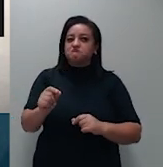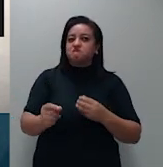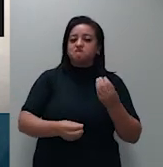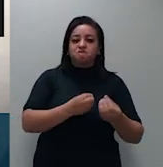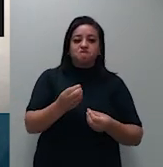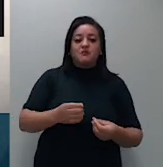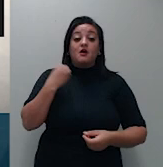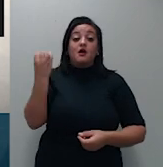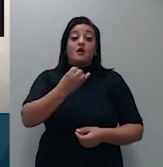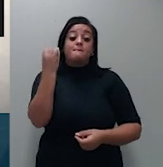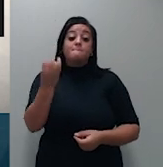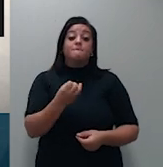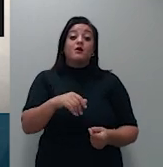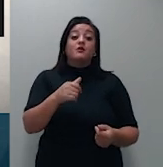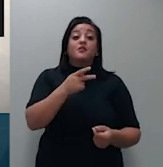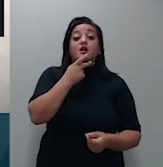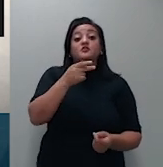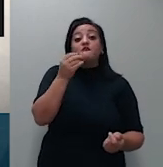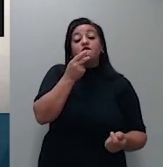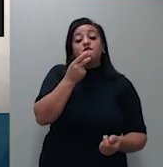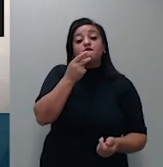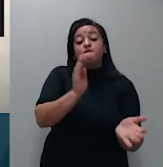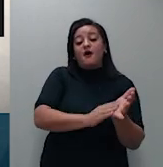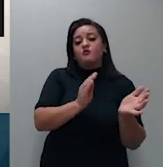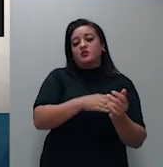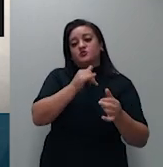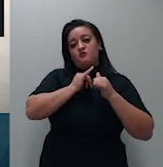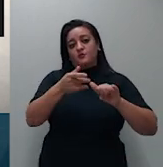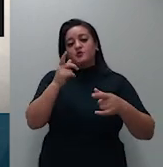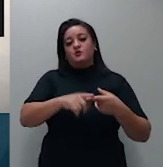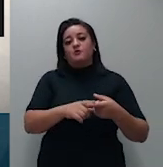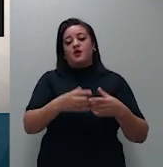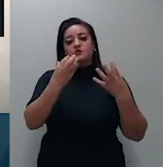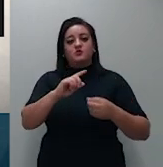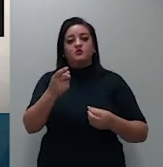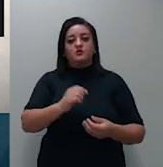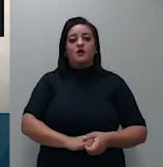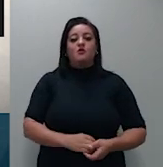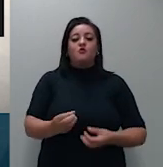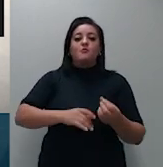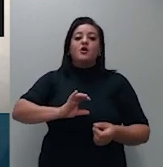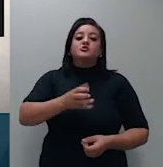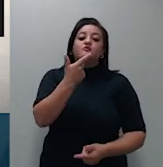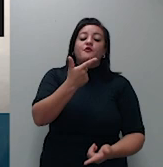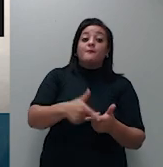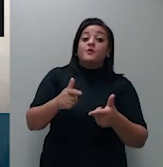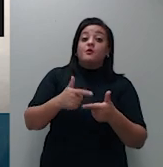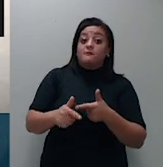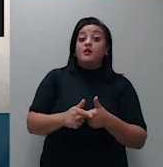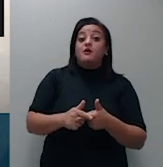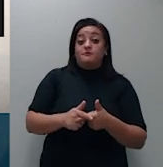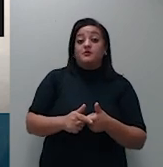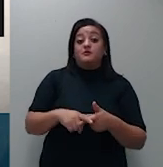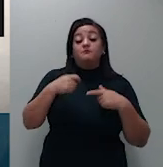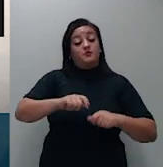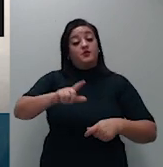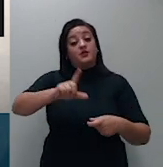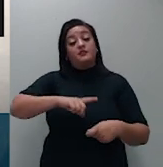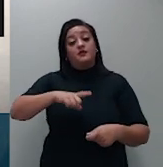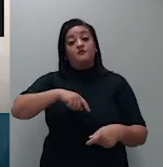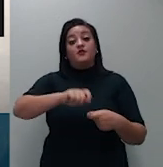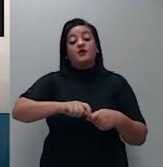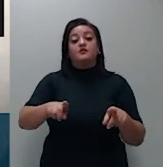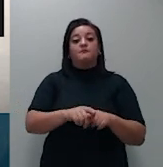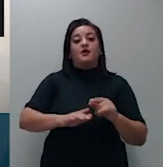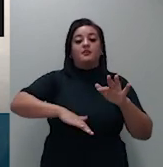sua conduta pois deixou de adotar providências que indubitavelmente a seu alcance e sobretudo após requerimento